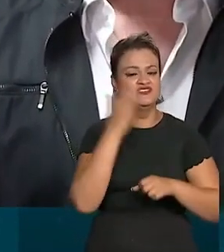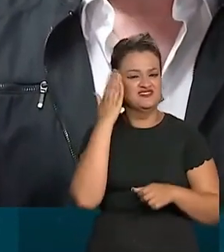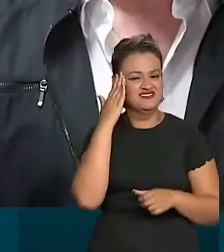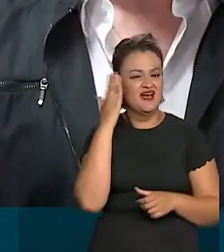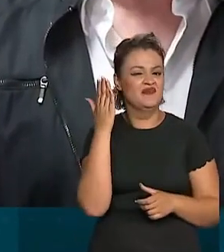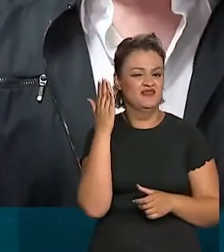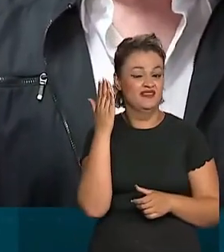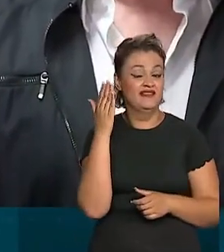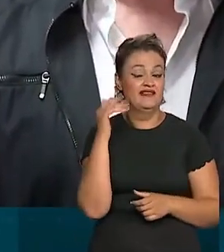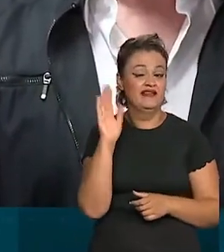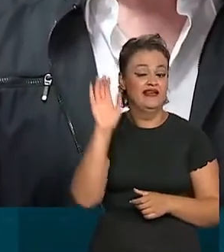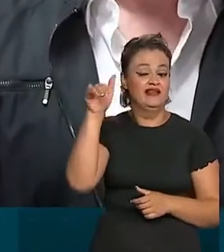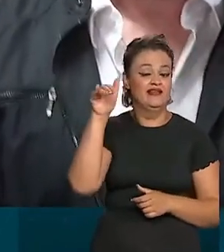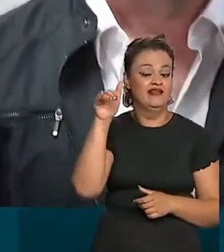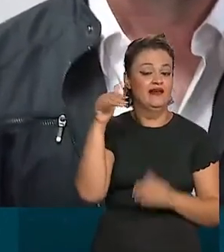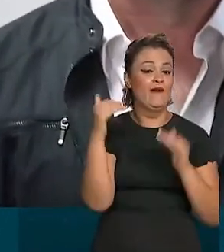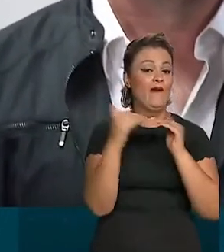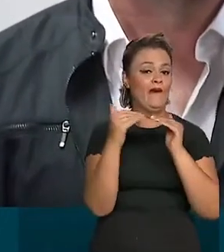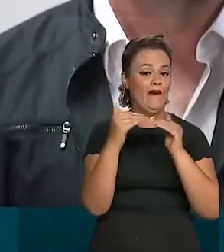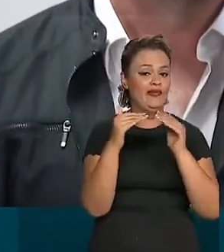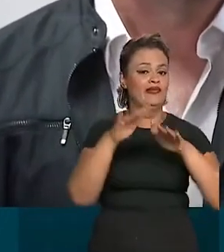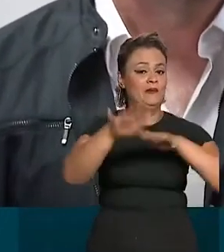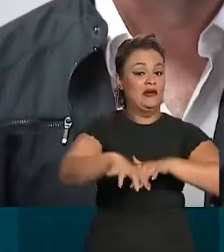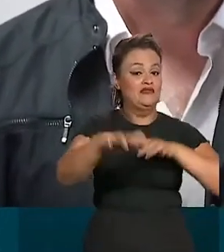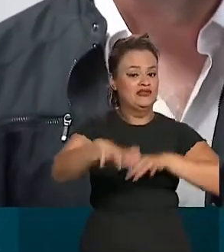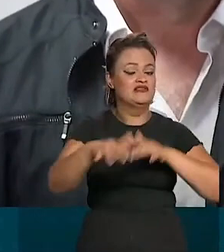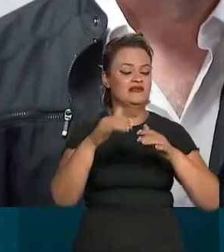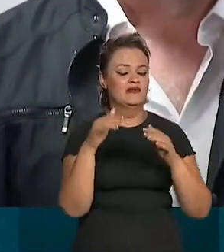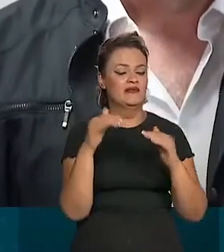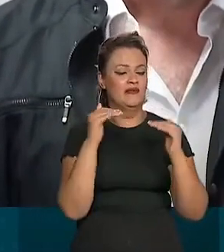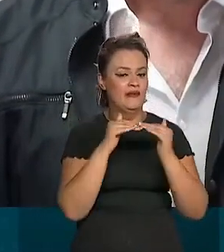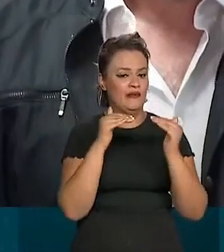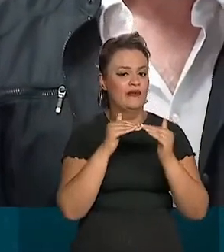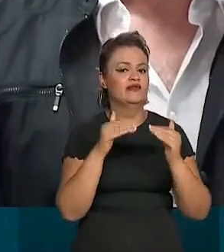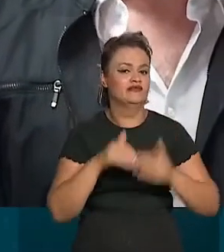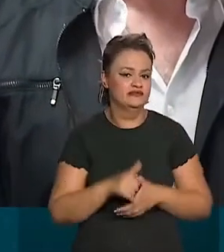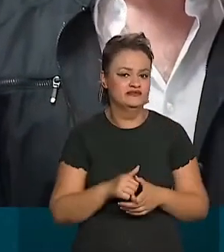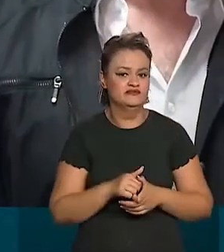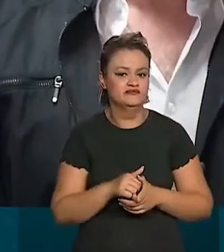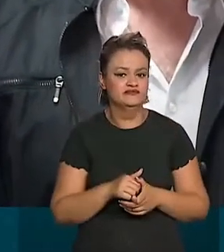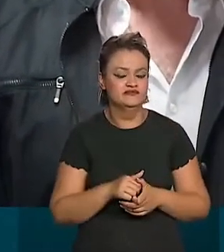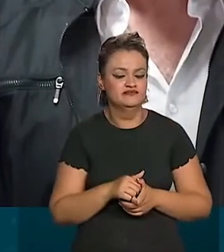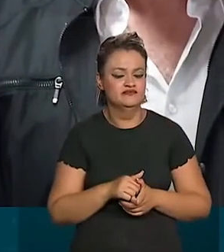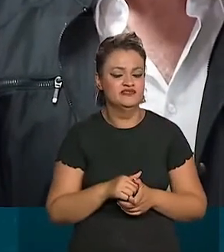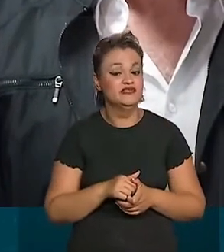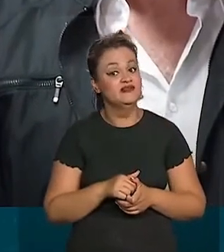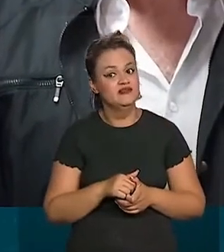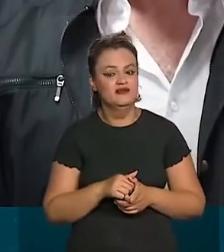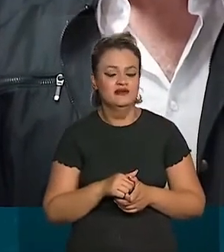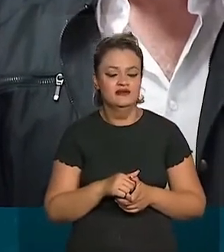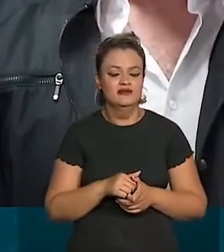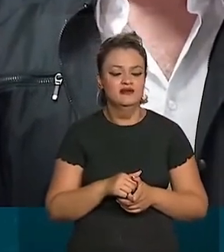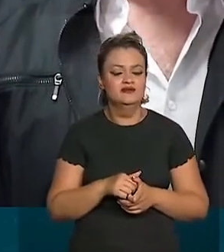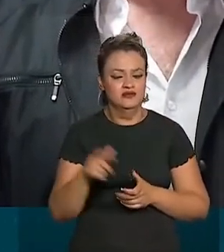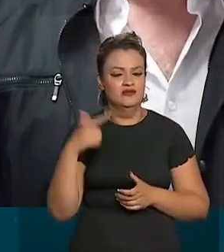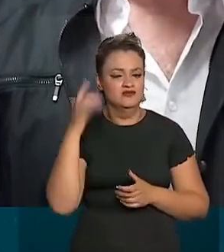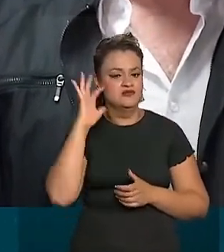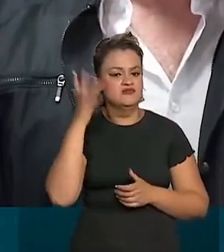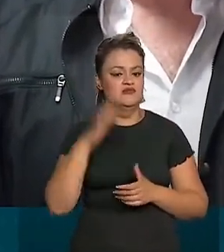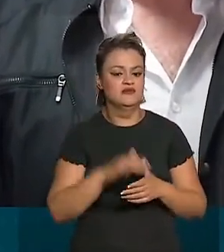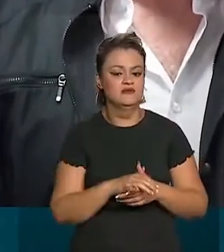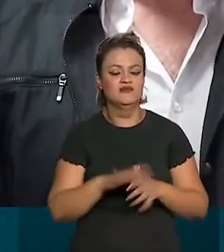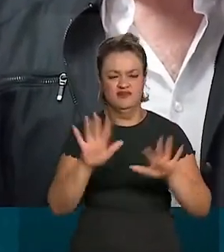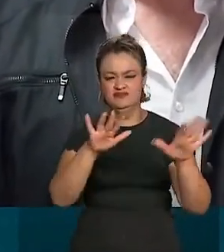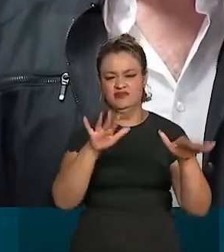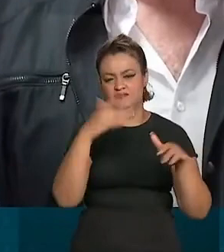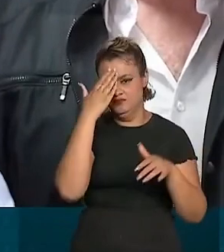sabe a fama dele de ser conivente com as manifestações. Sabe, então, a intervenção vai cuidar disso. Tá,